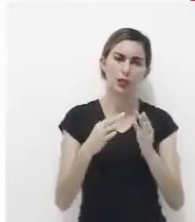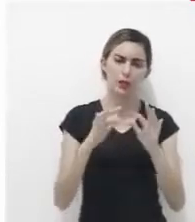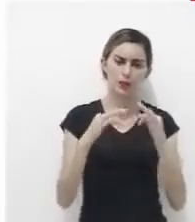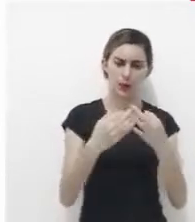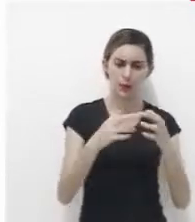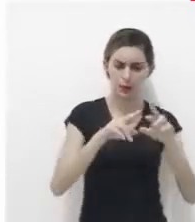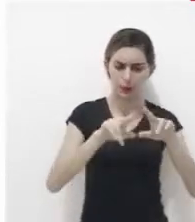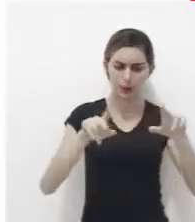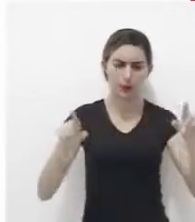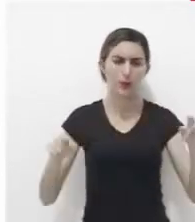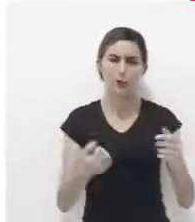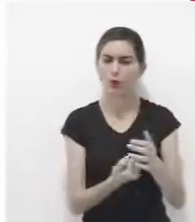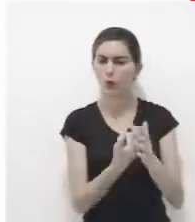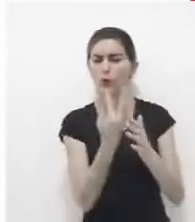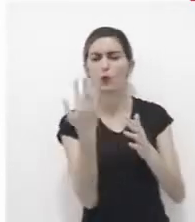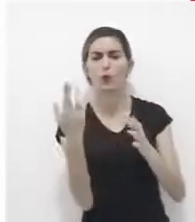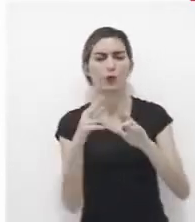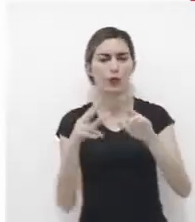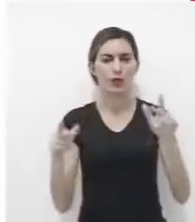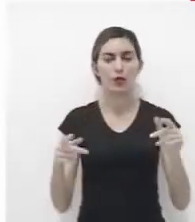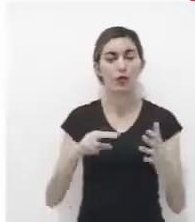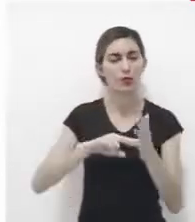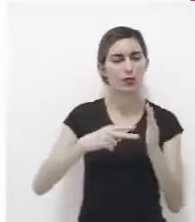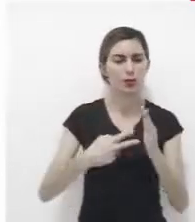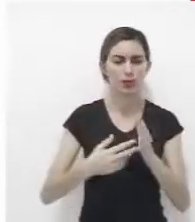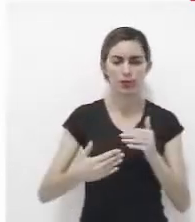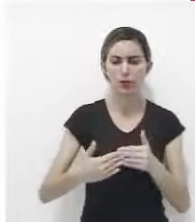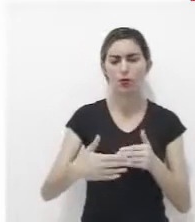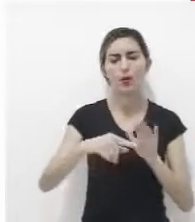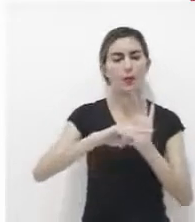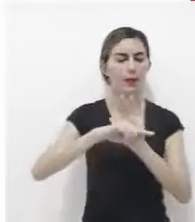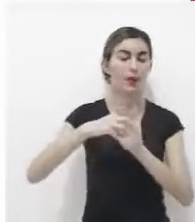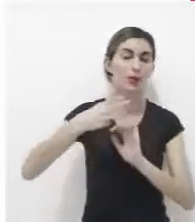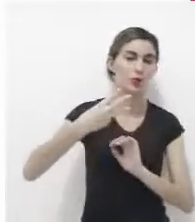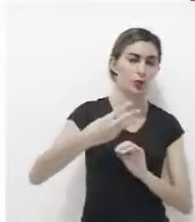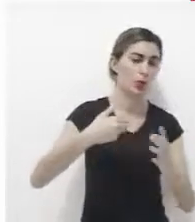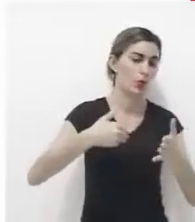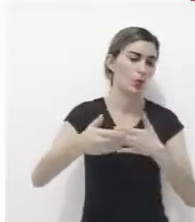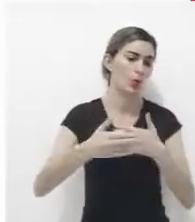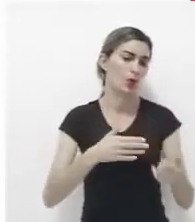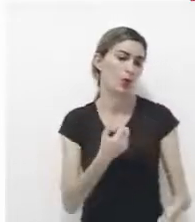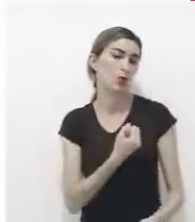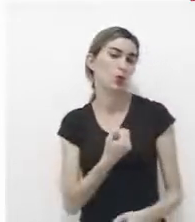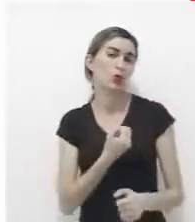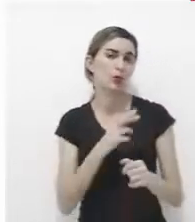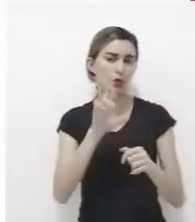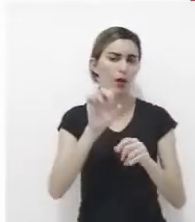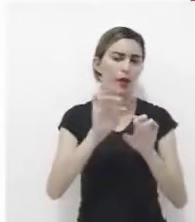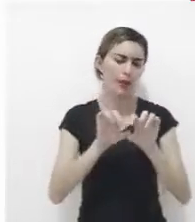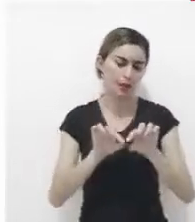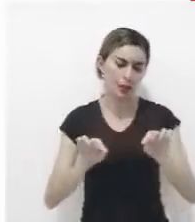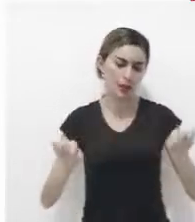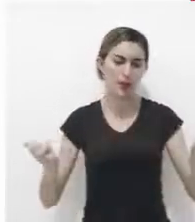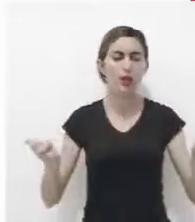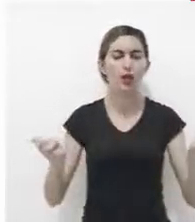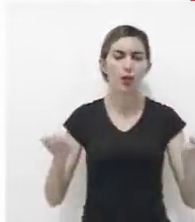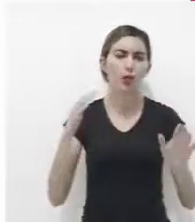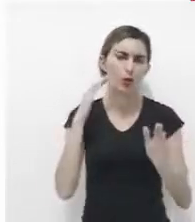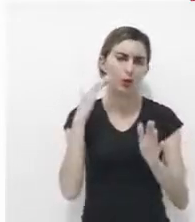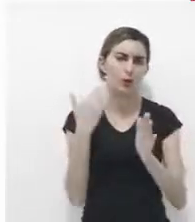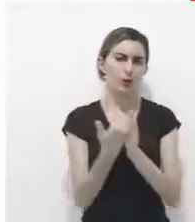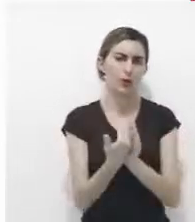uma família de solução. Significa que a partir do menos 3, qualquer número ali na reta